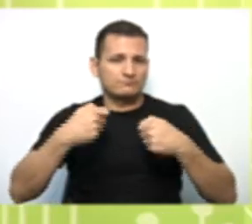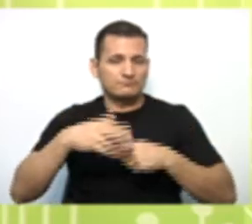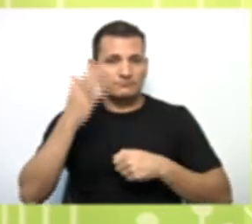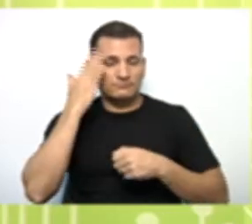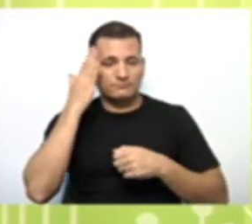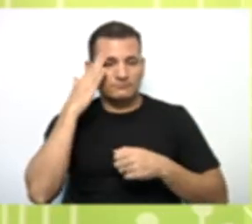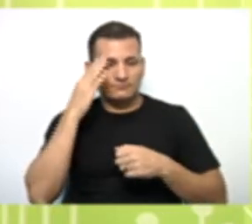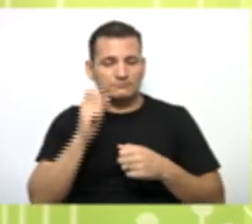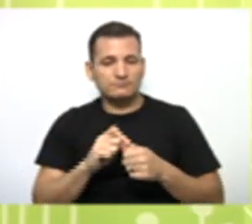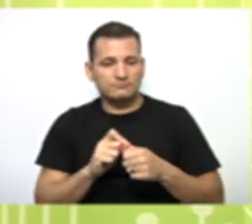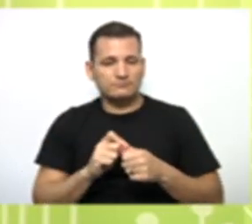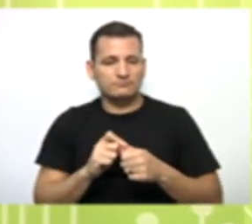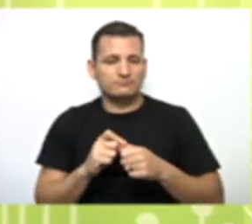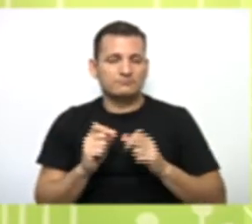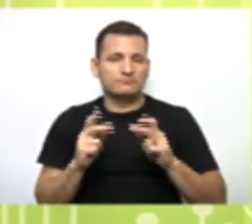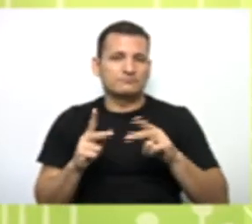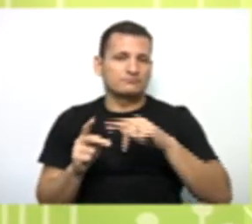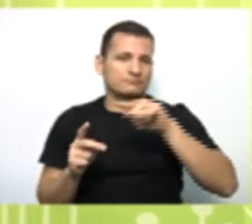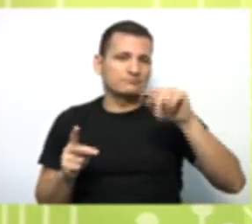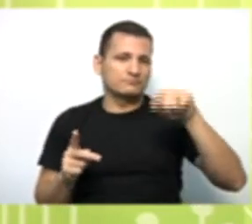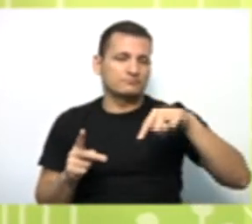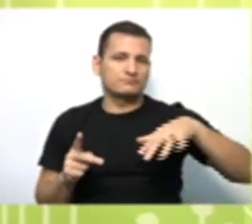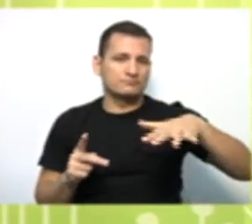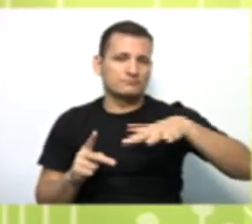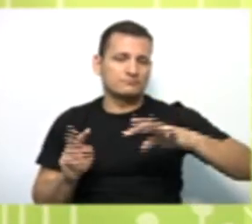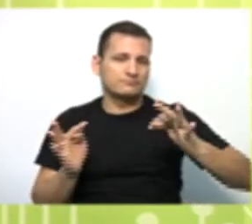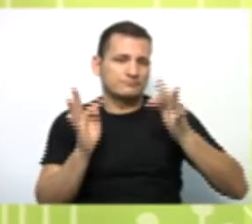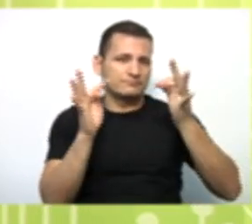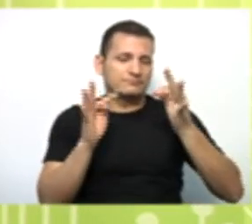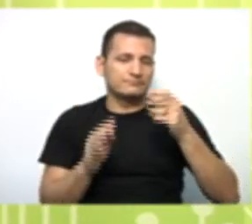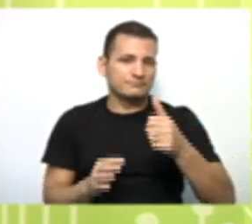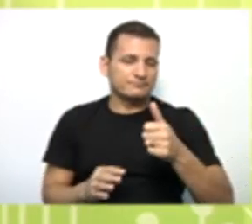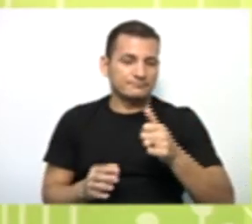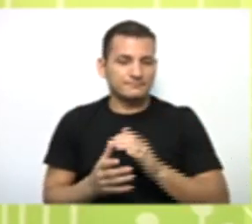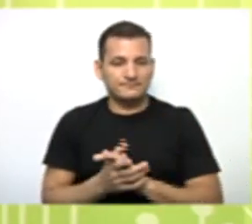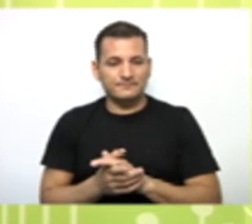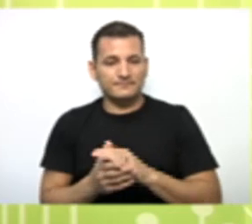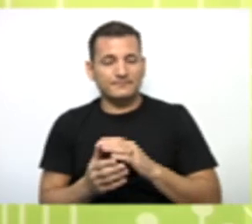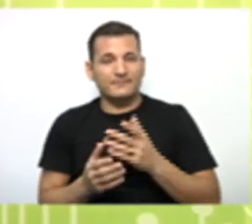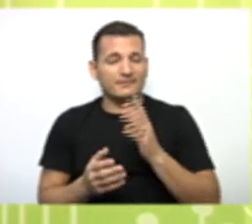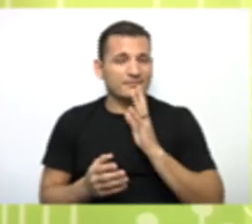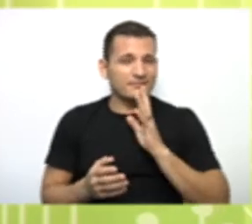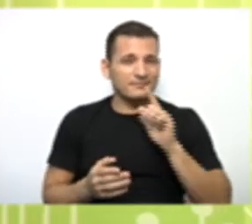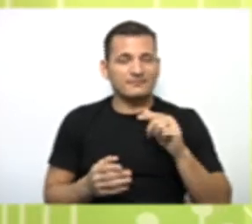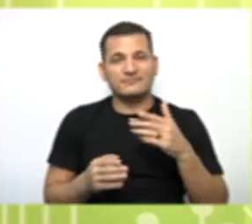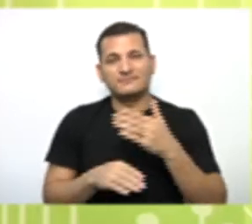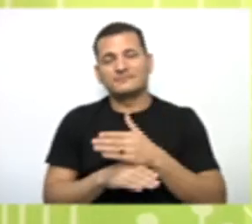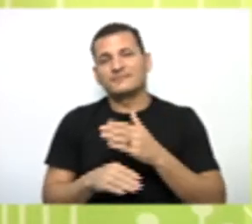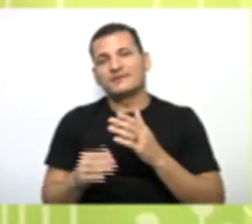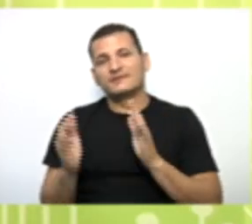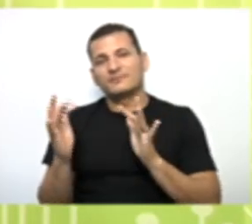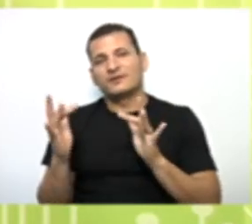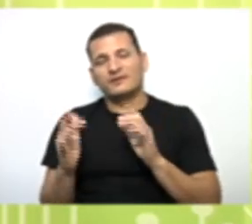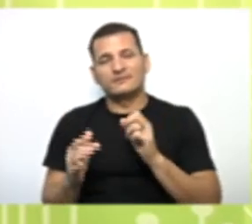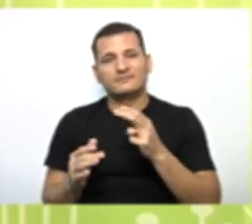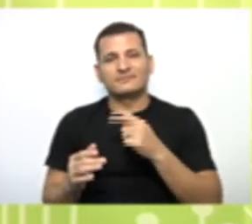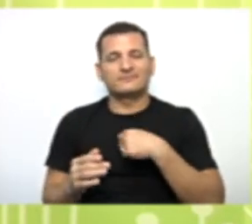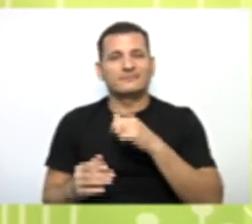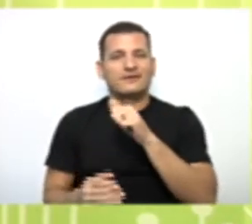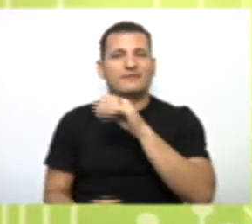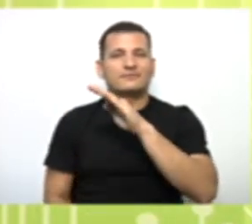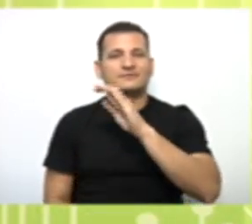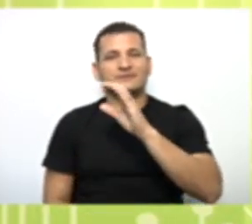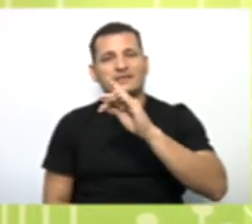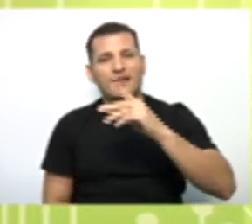fazer. Vocês são da área de tecnologia. O legal é você chegar assim para sua namorada, e você bota aquele cara de número A, B, C,